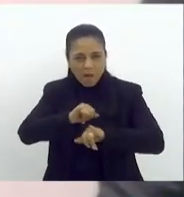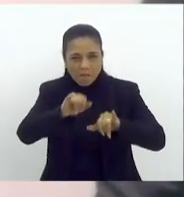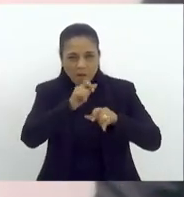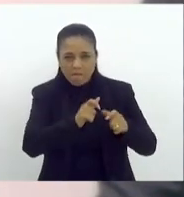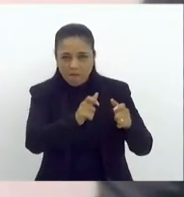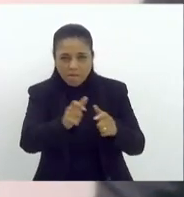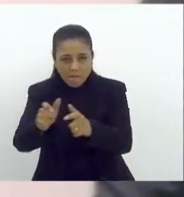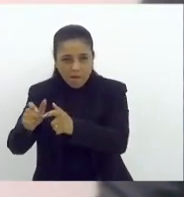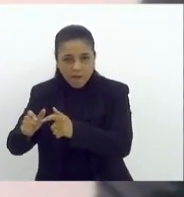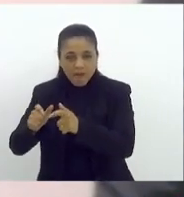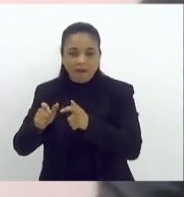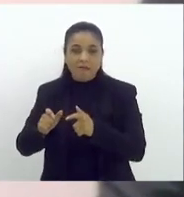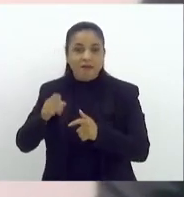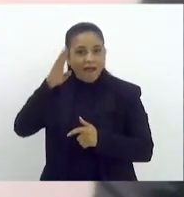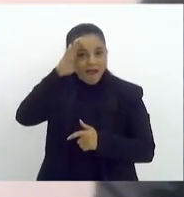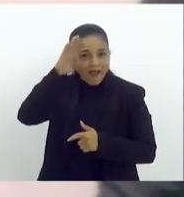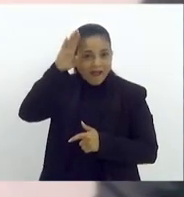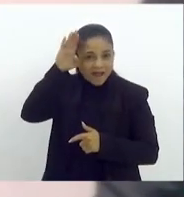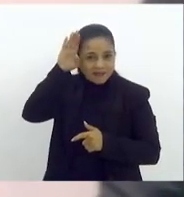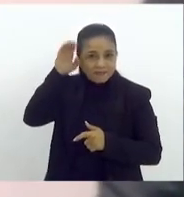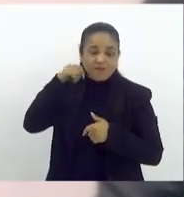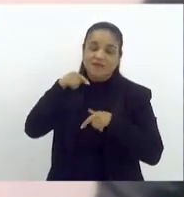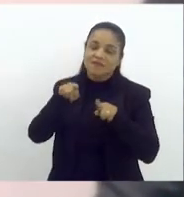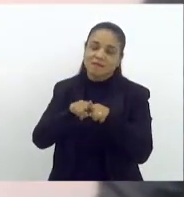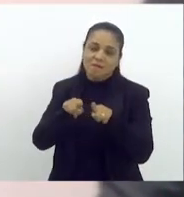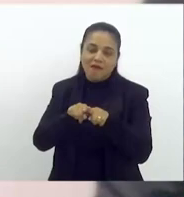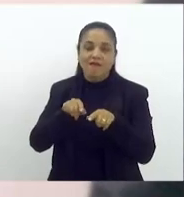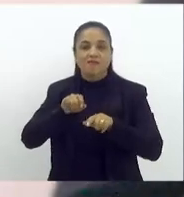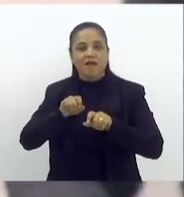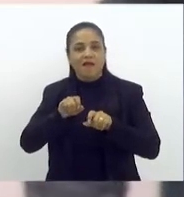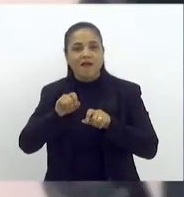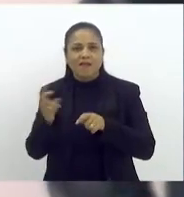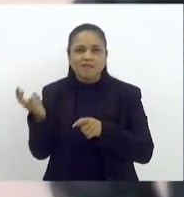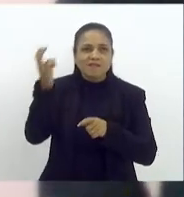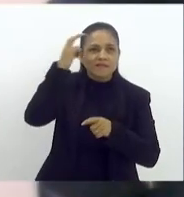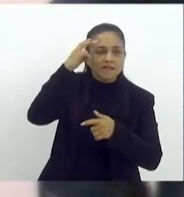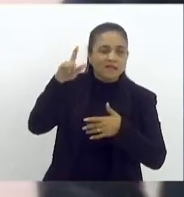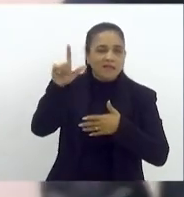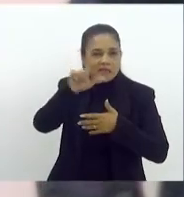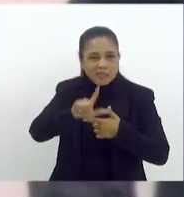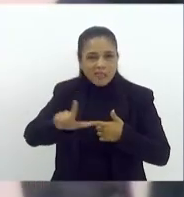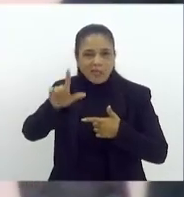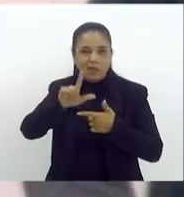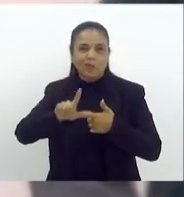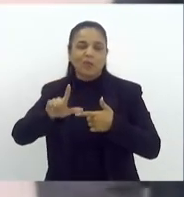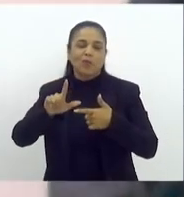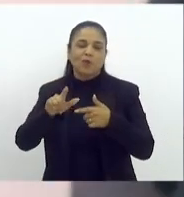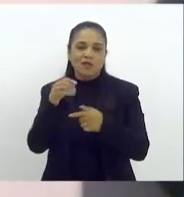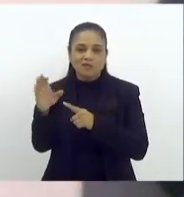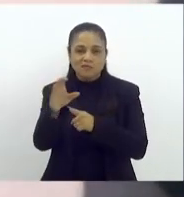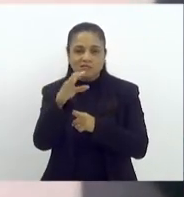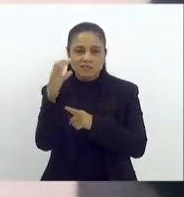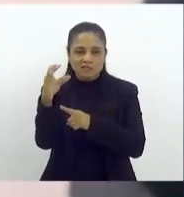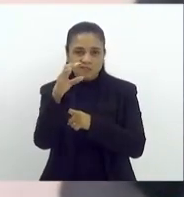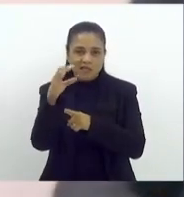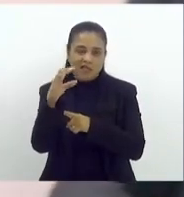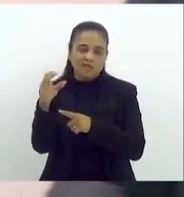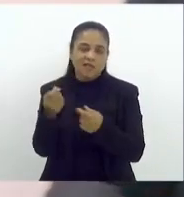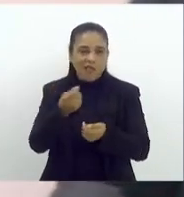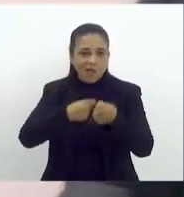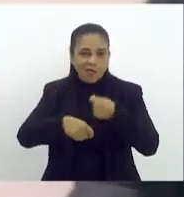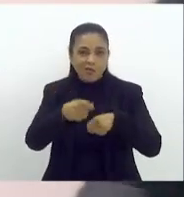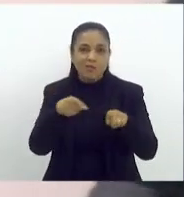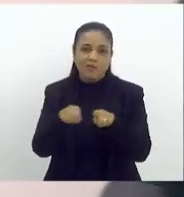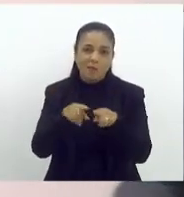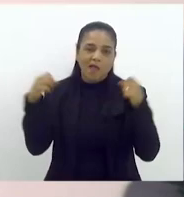chegou na academia porque se a gente é educação se a gente é literatura se a gente é Ciência economia é óbvio que a gente tem que estar